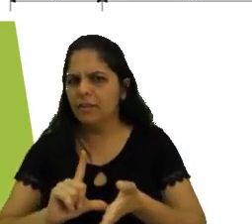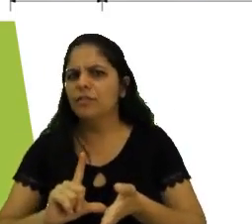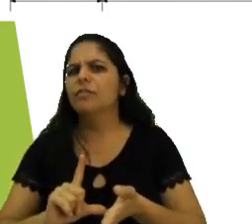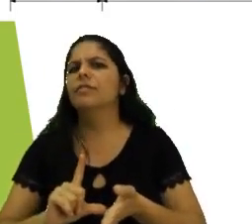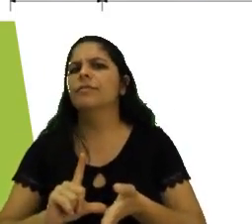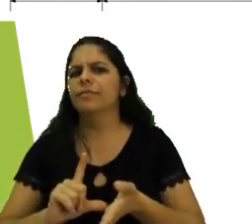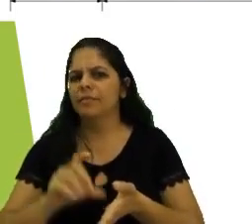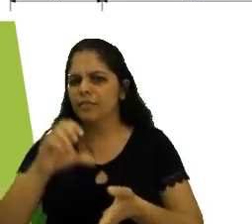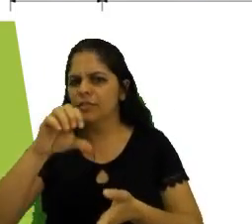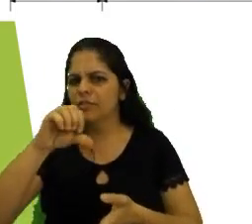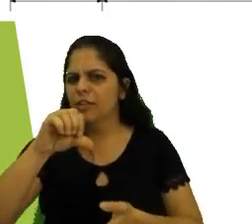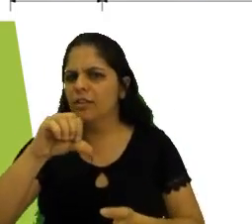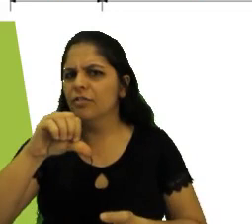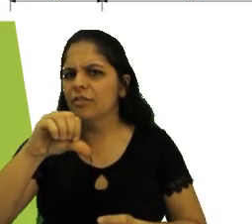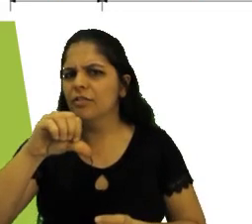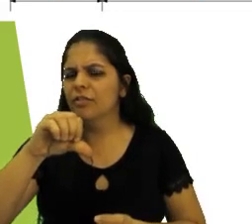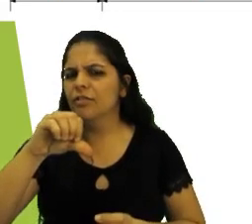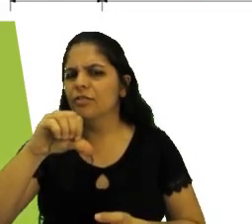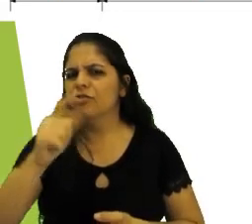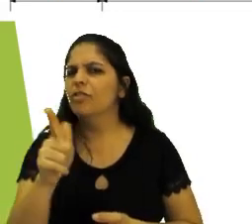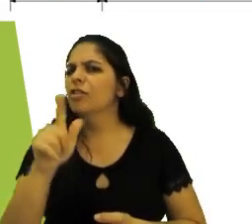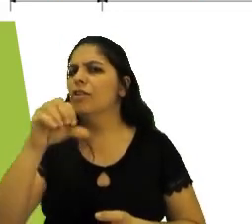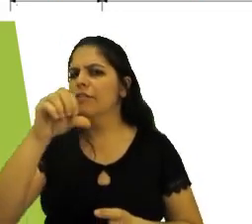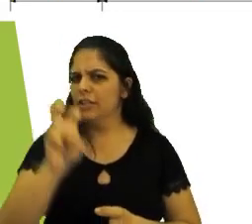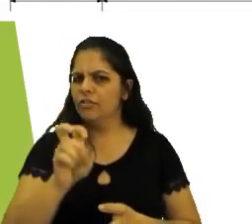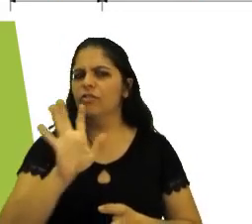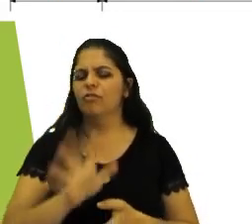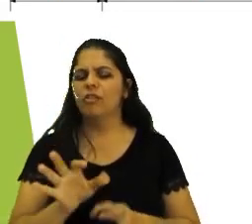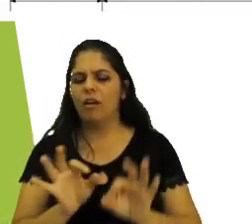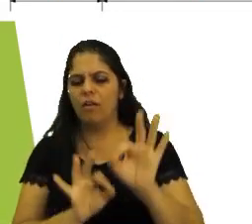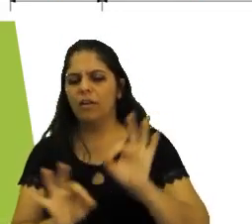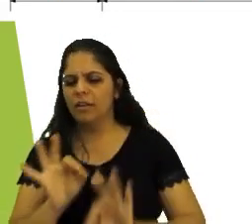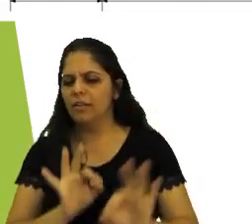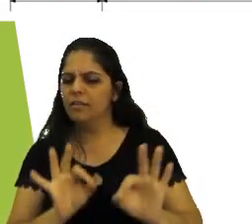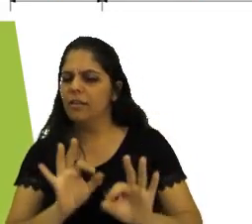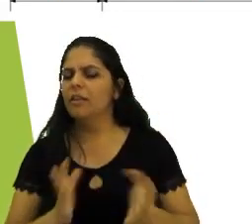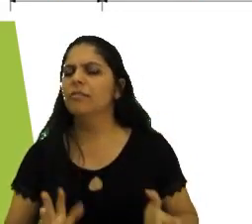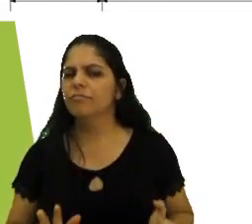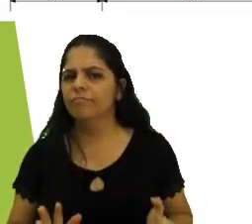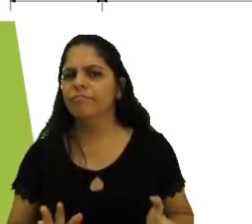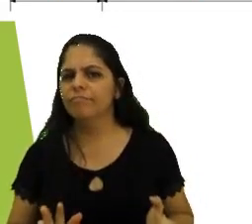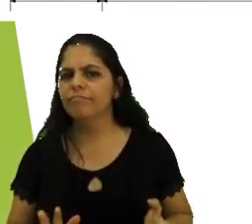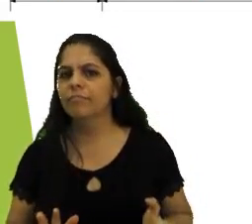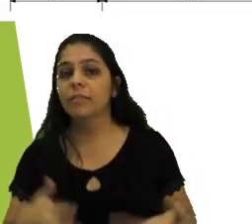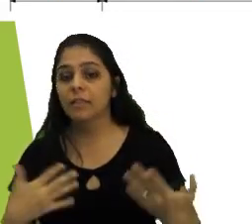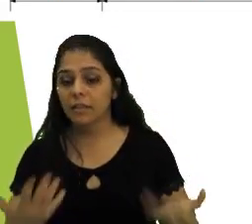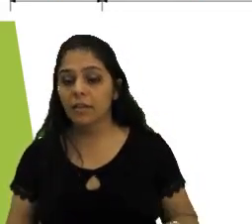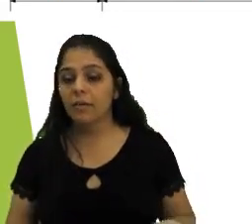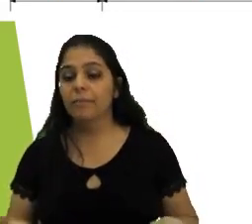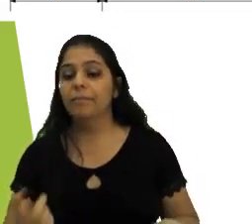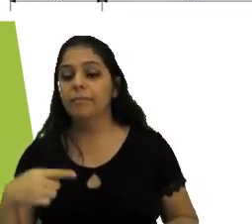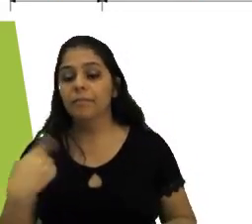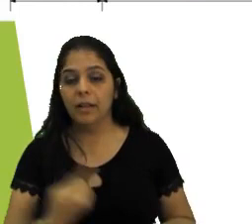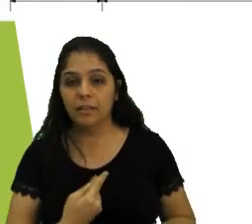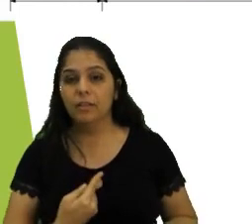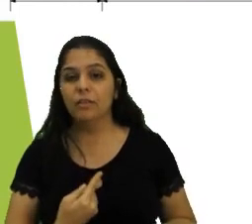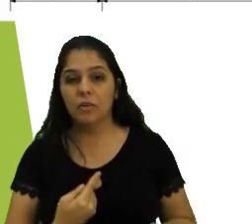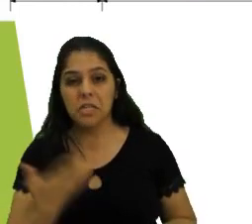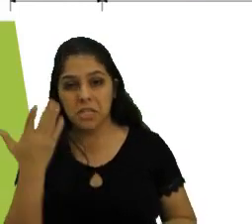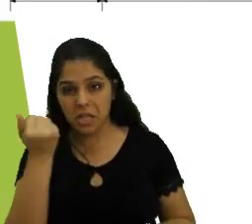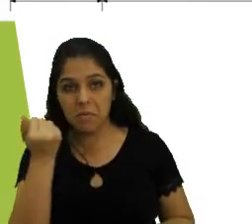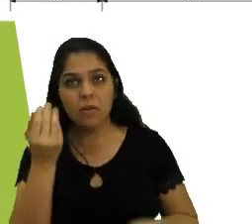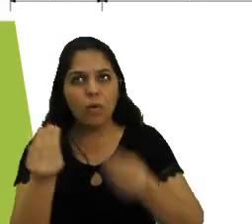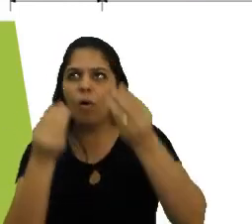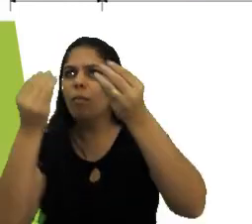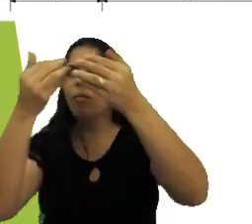tá? Que ele já vai estar configurado nessa programação, né? Então, para a gente definir lá como é que faz essa